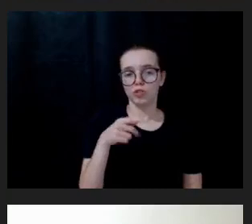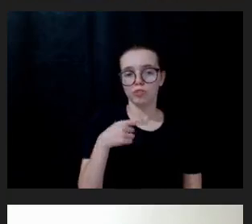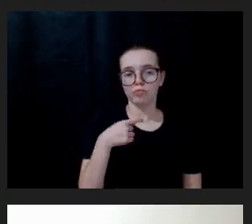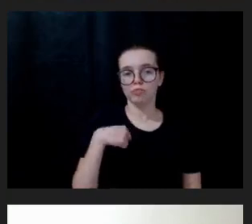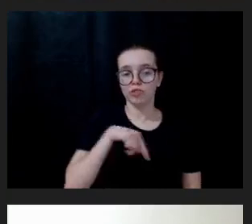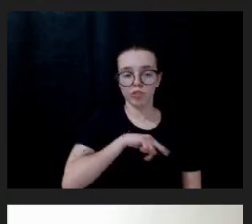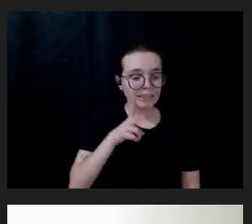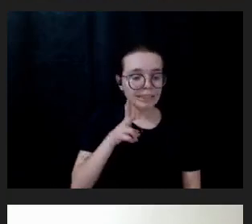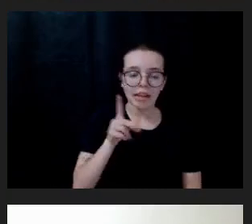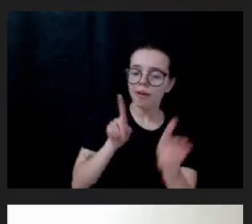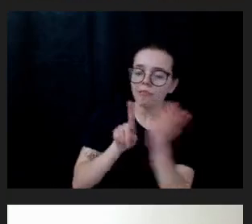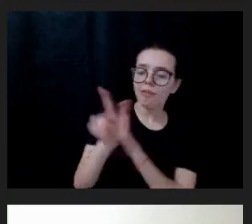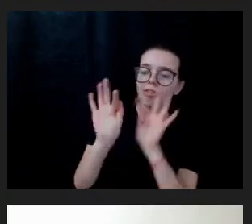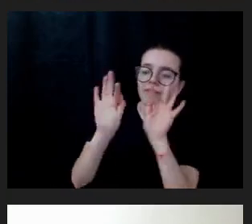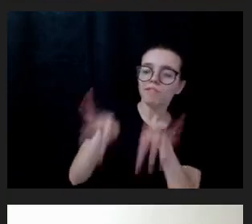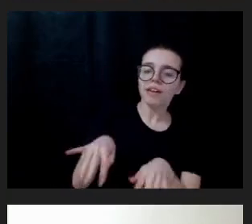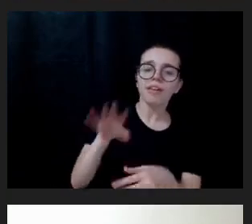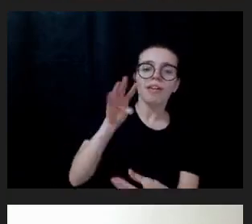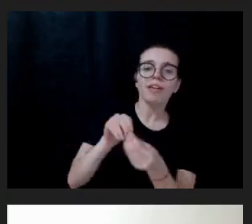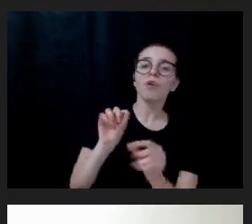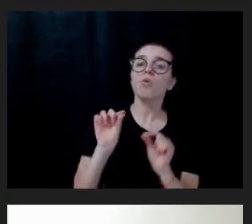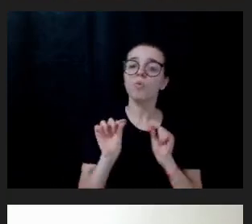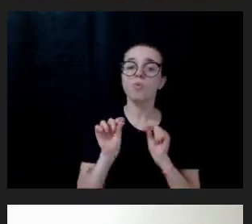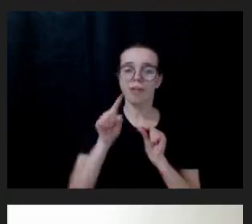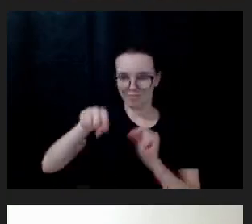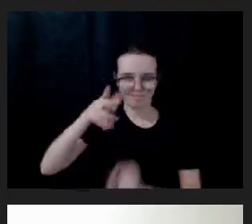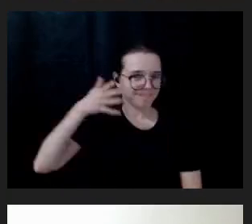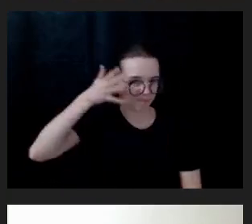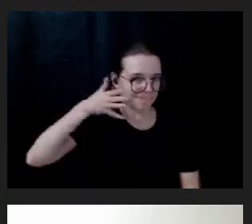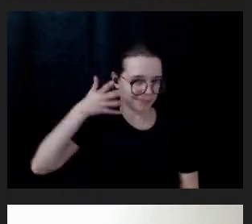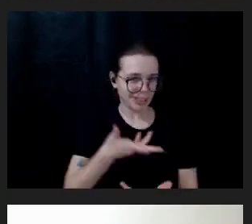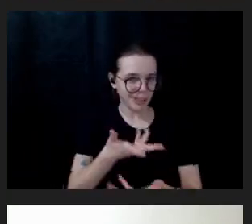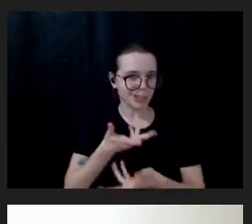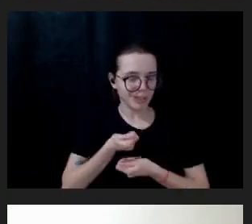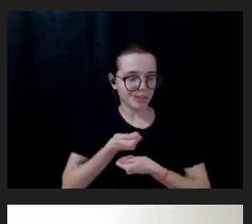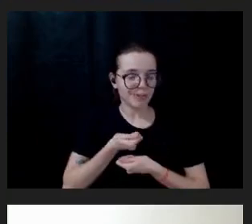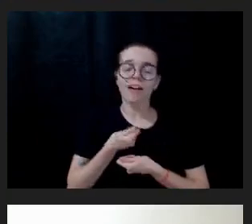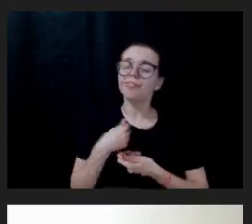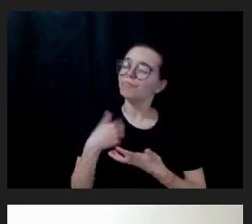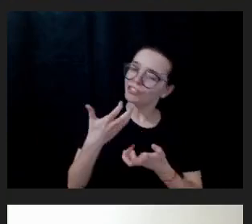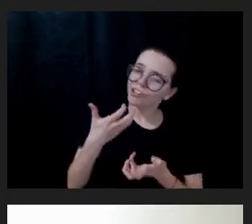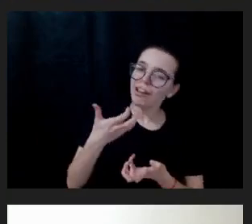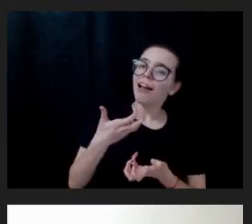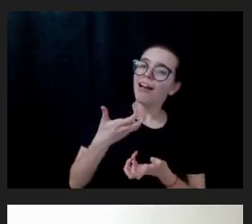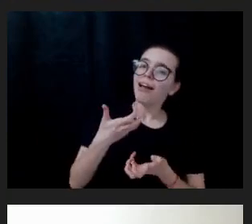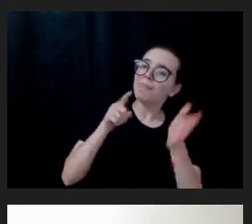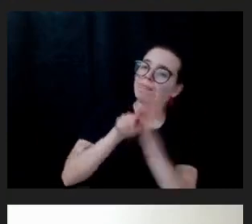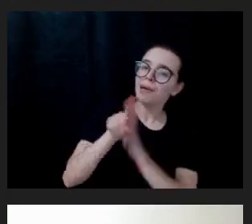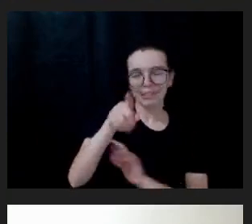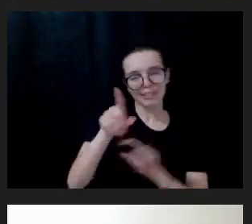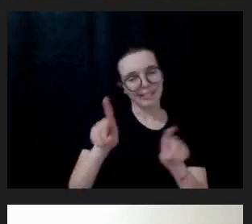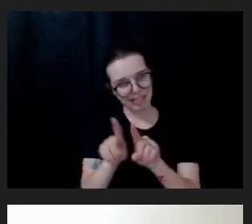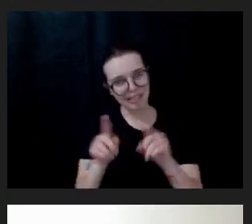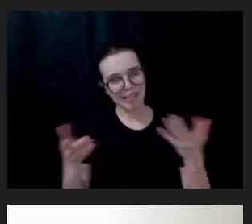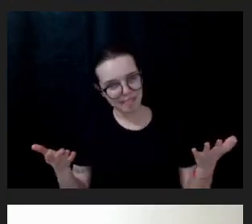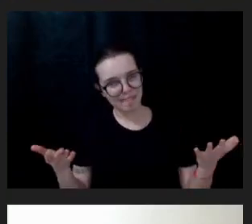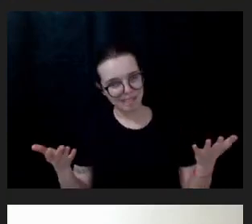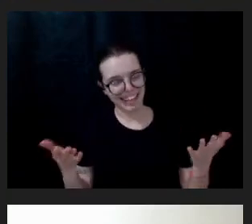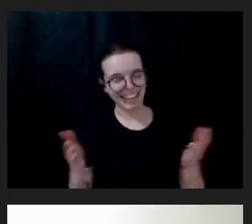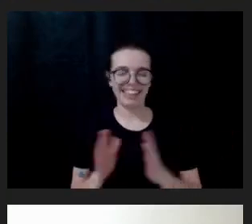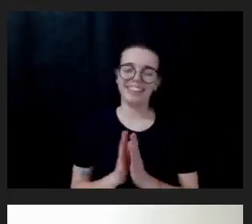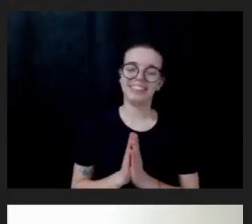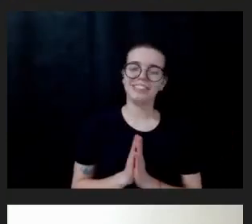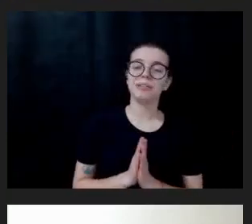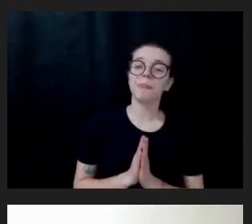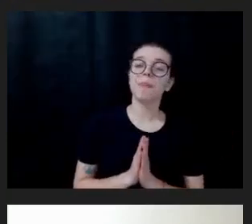né, para os palestrantes, e a gente gostaria de fazer essa mesma pergunta para o senhor, né? Inclusive,